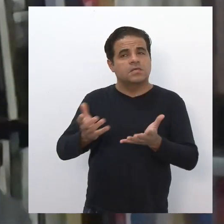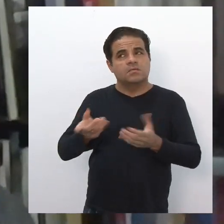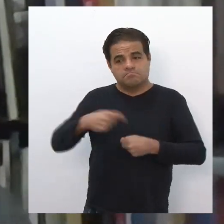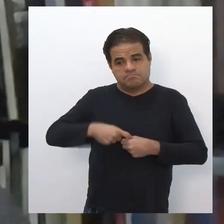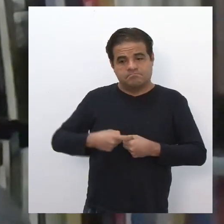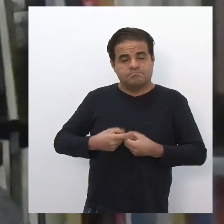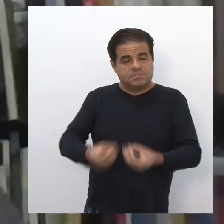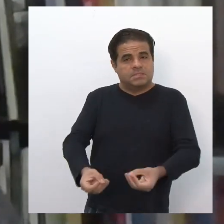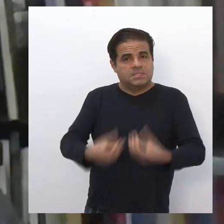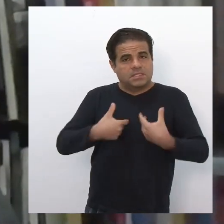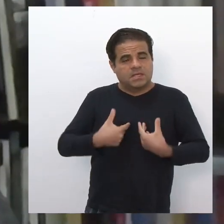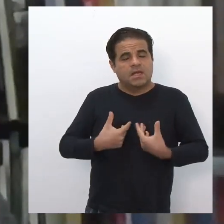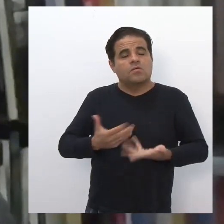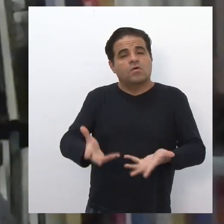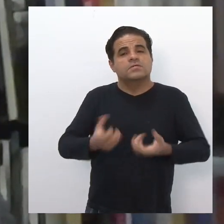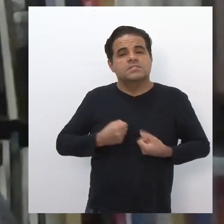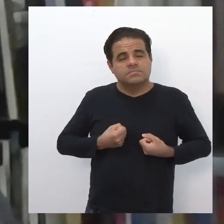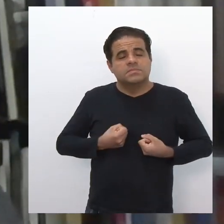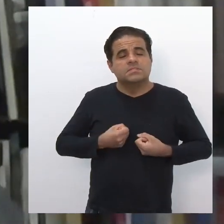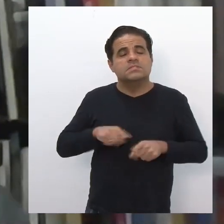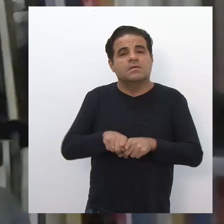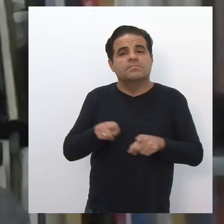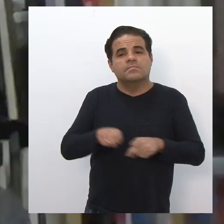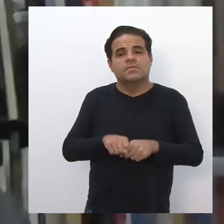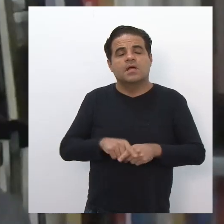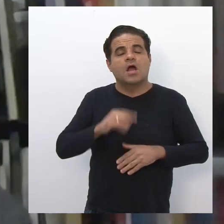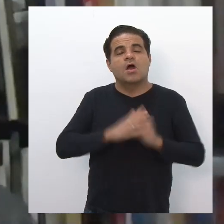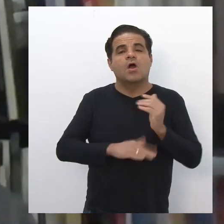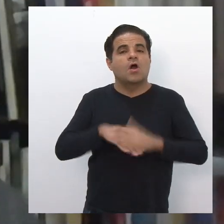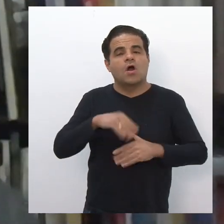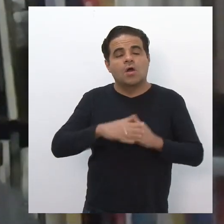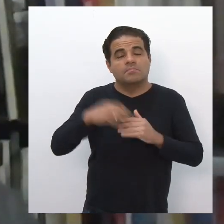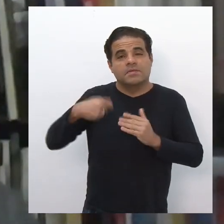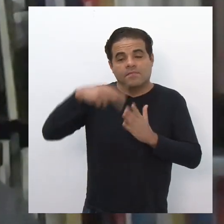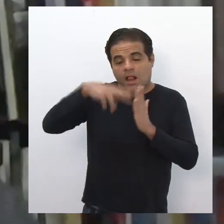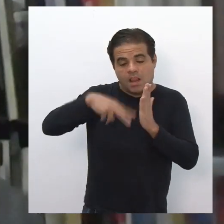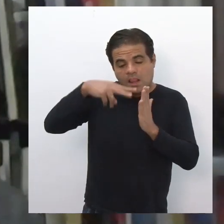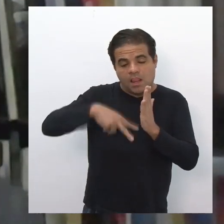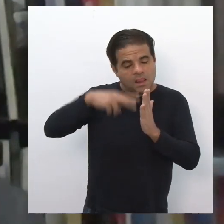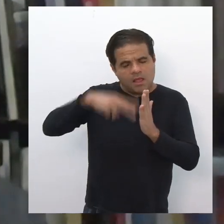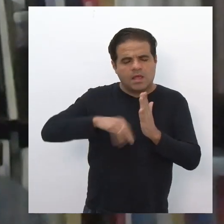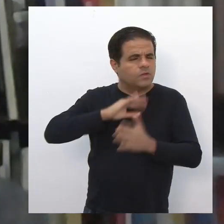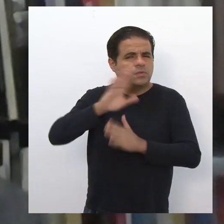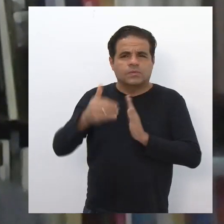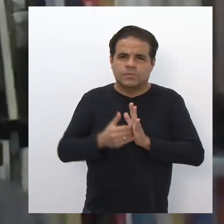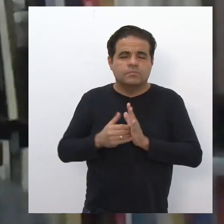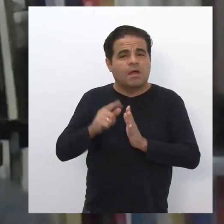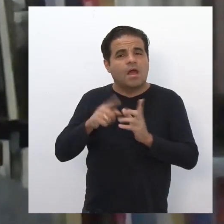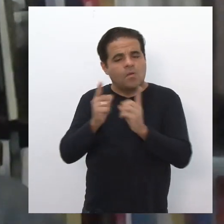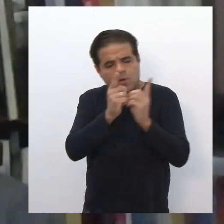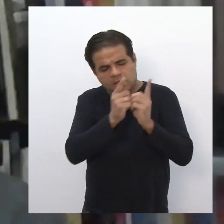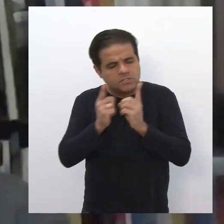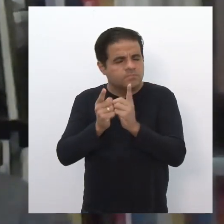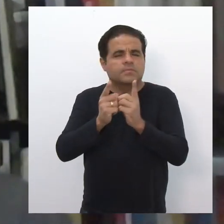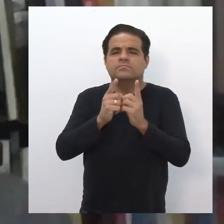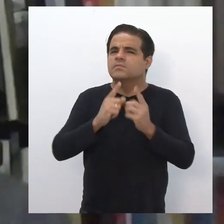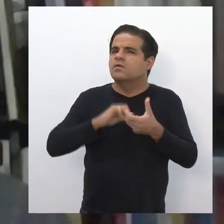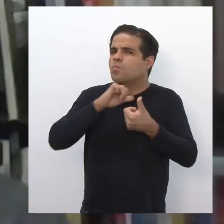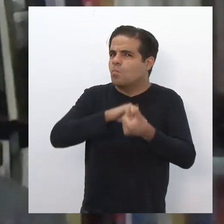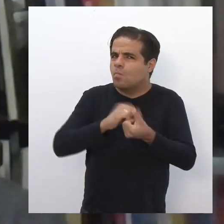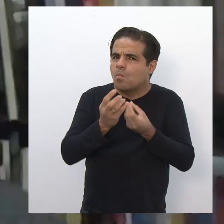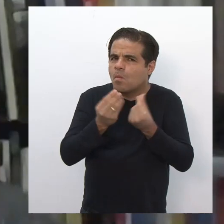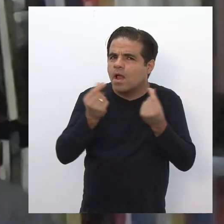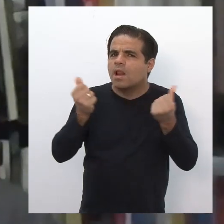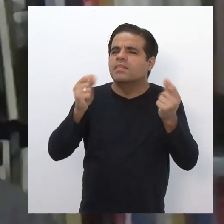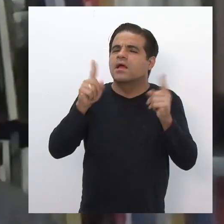retorno, eu recebi também a obra a ser lida, é todo um atendimento que tem muita qualidade. Acho que esse